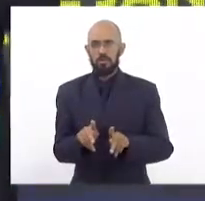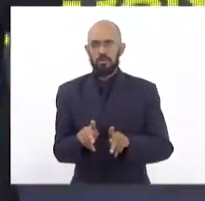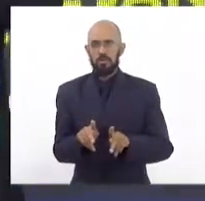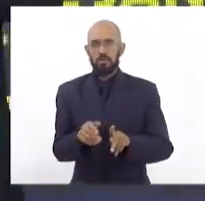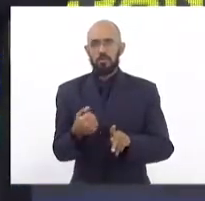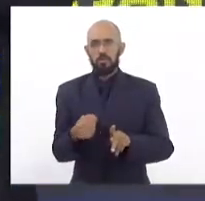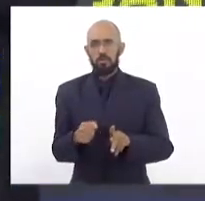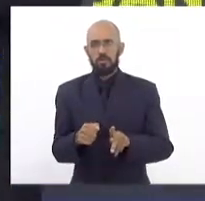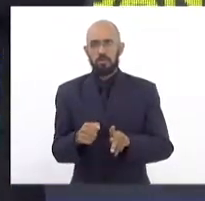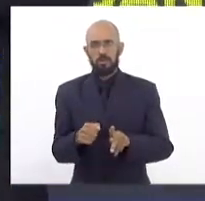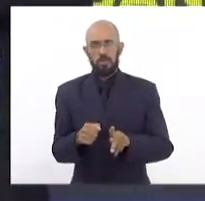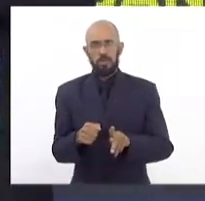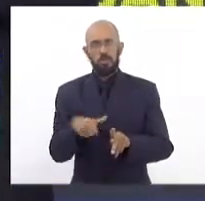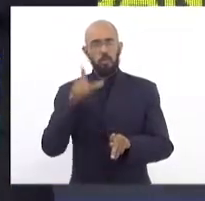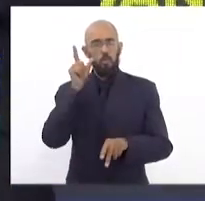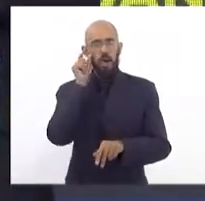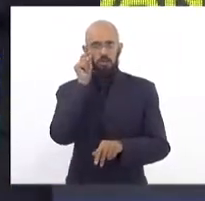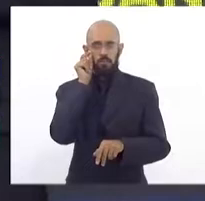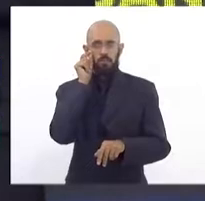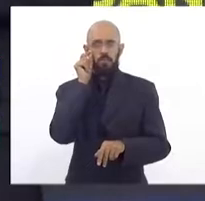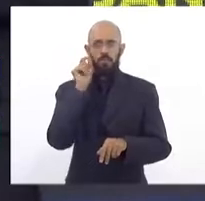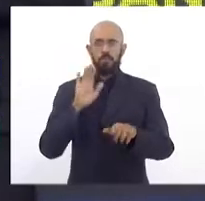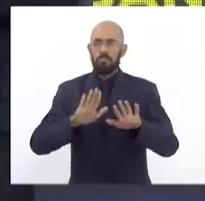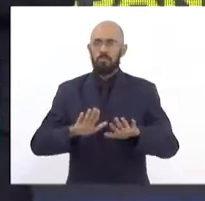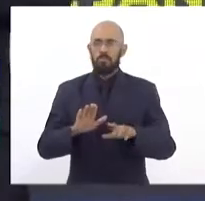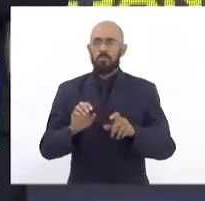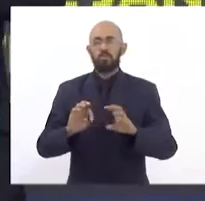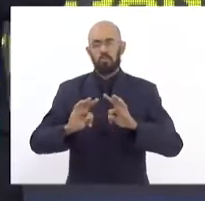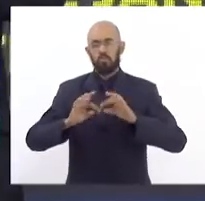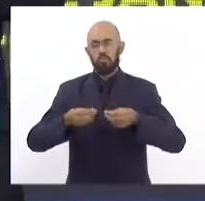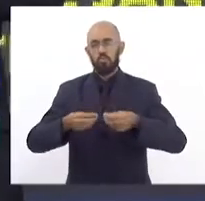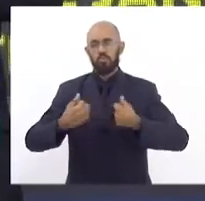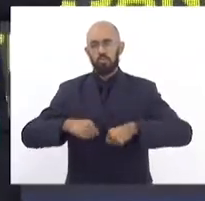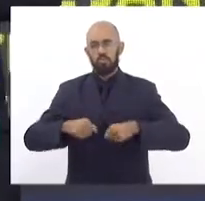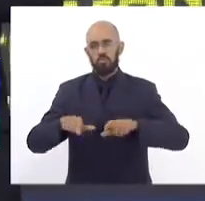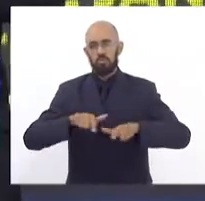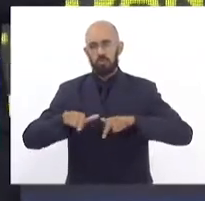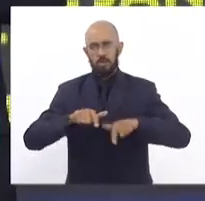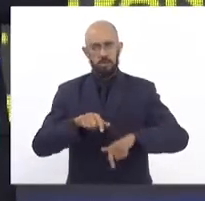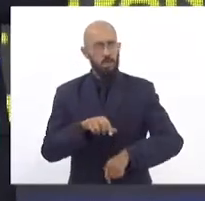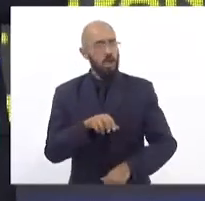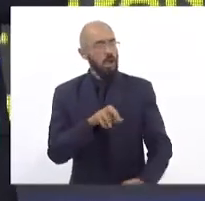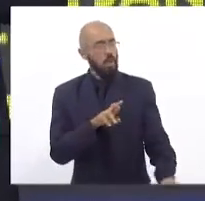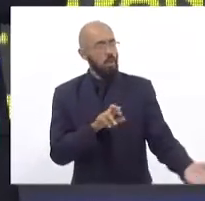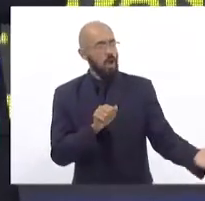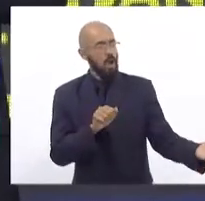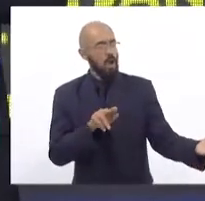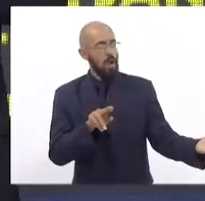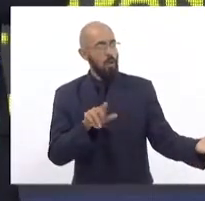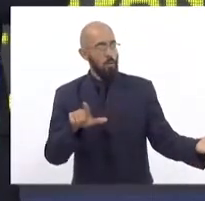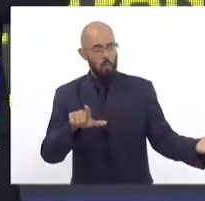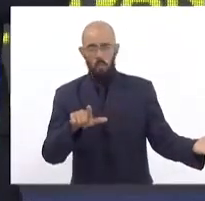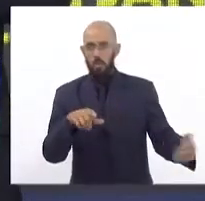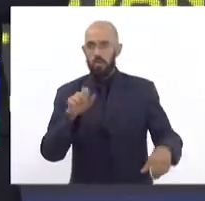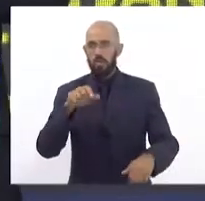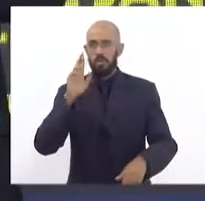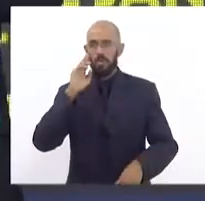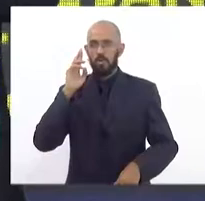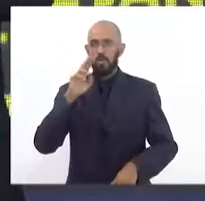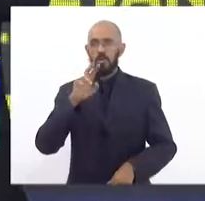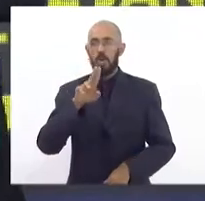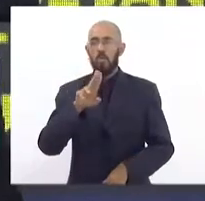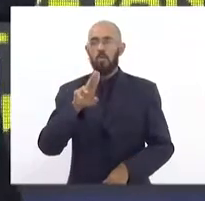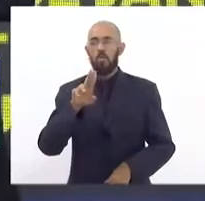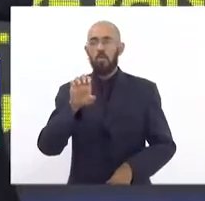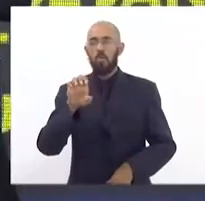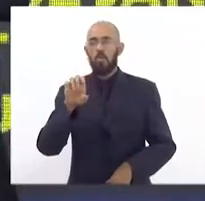respirar, deixar todos trabalharem. Está aqui o Raul também, o reitor da UENF.